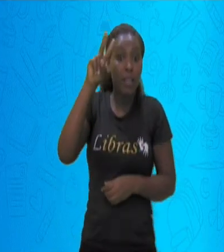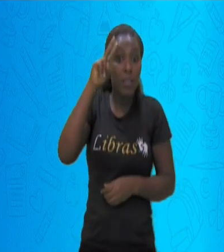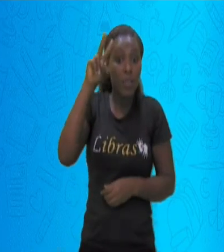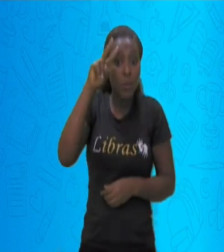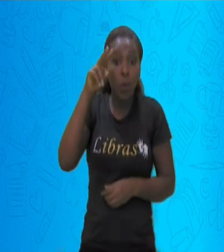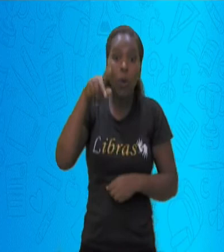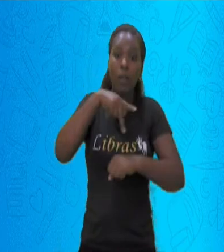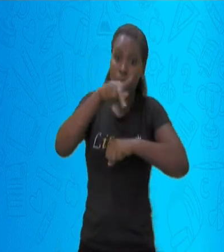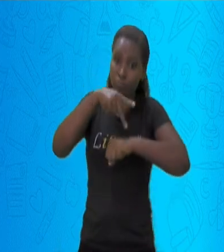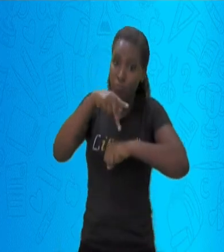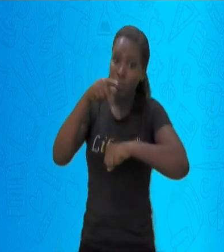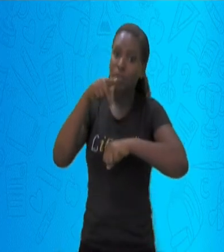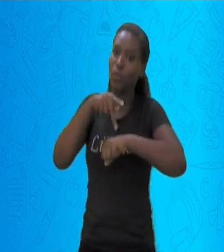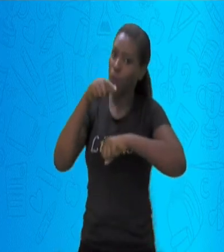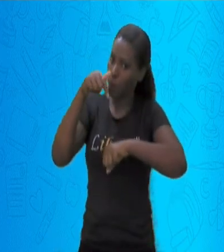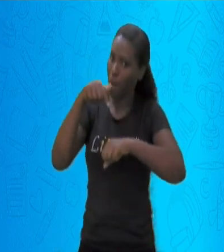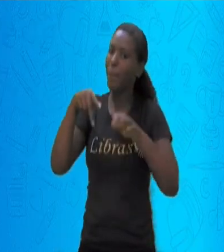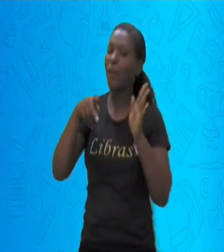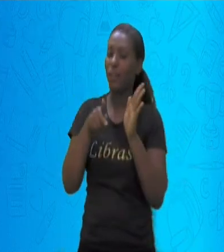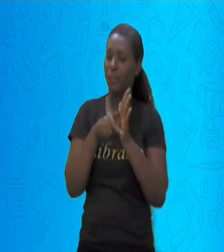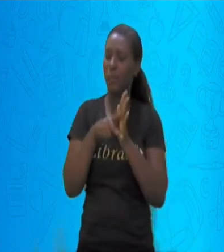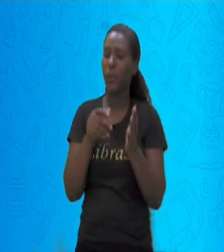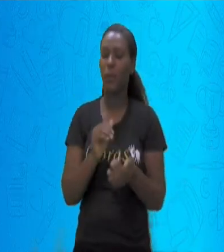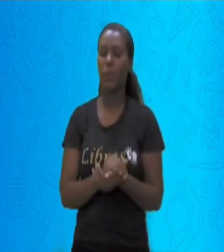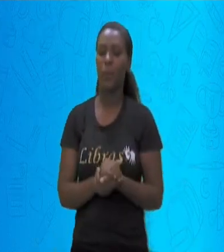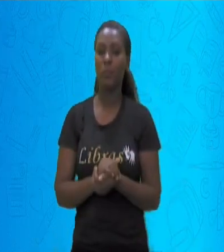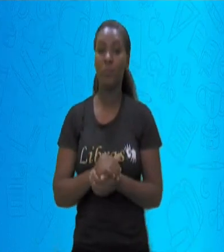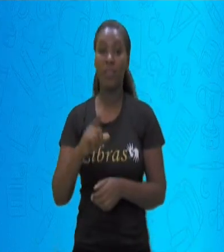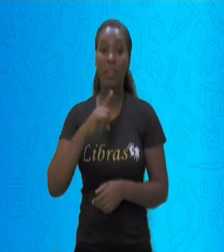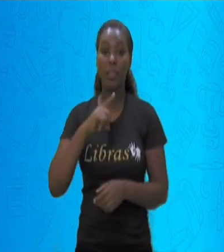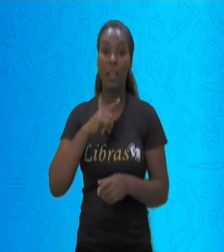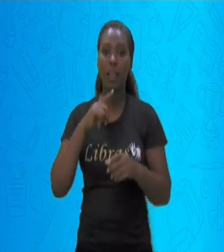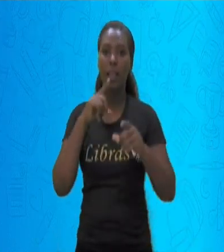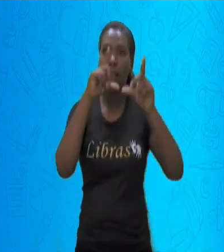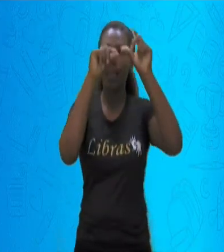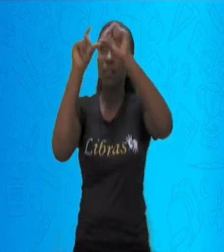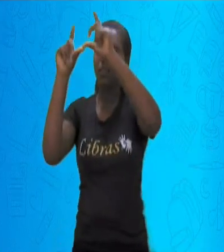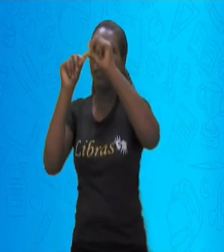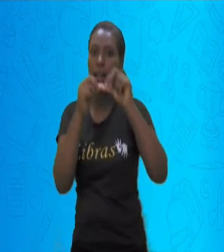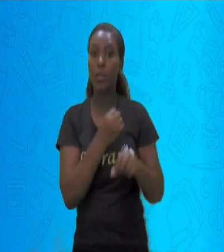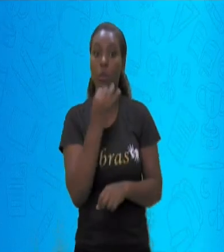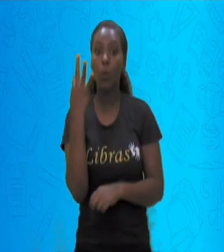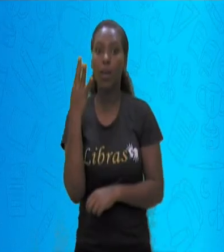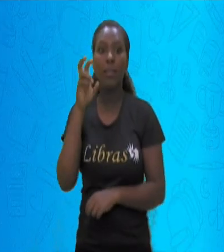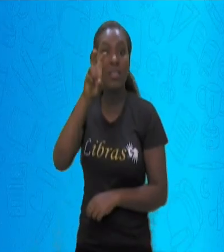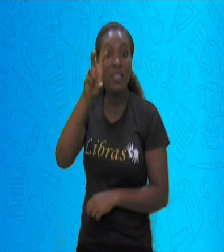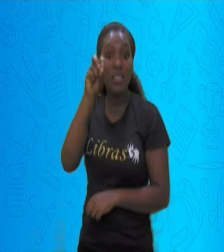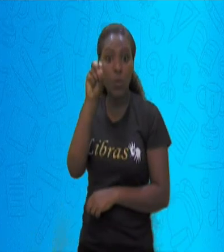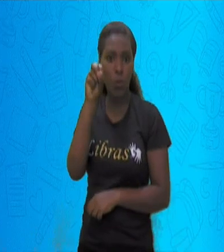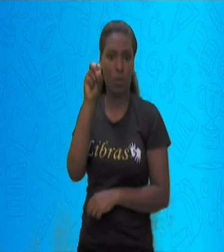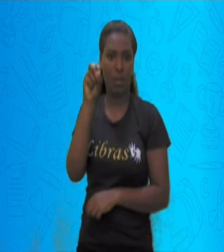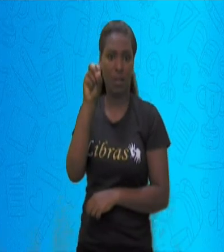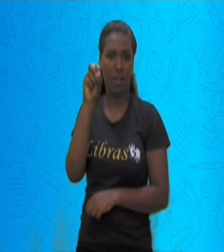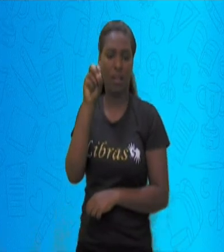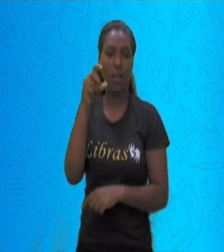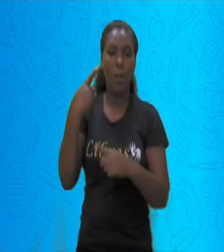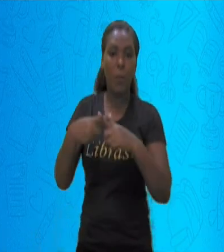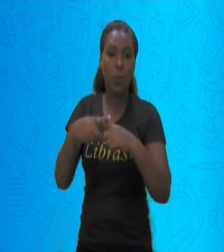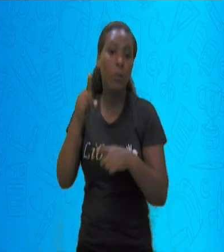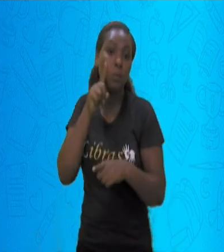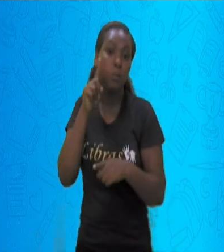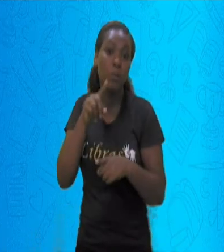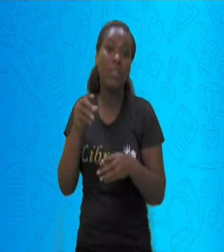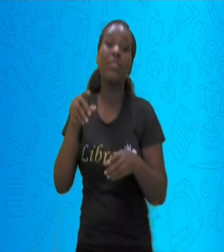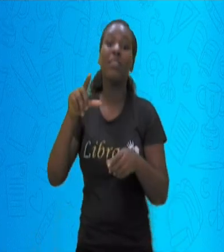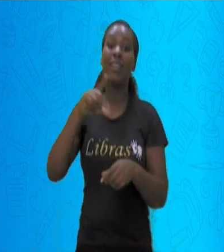aqui vocês vão encontrar 50 estrelas. Elas representam todos os estados que compõem os Estados